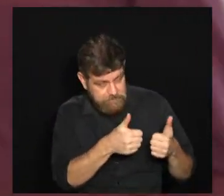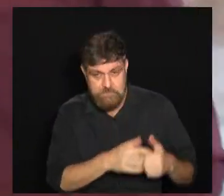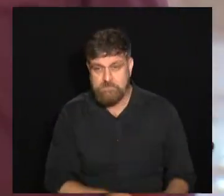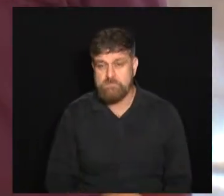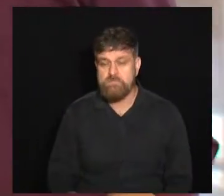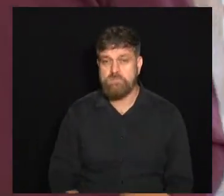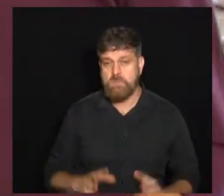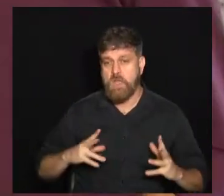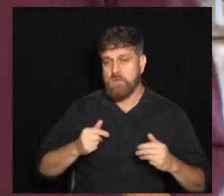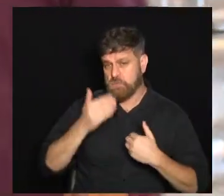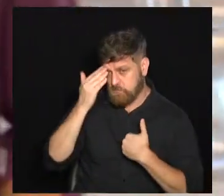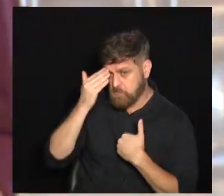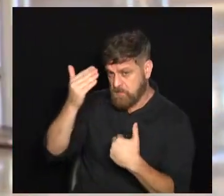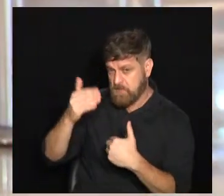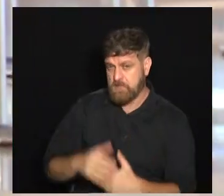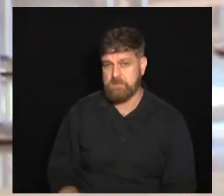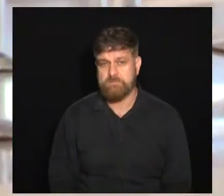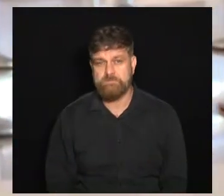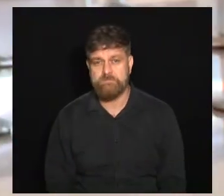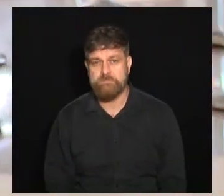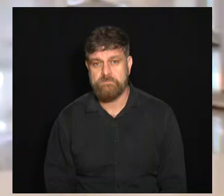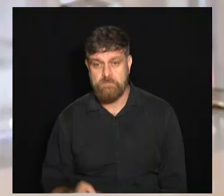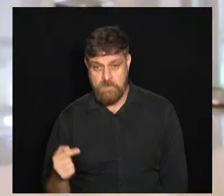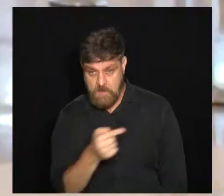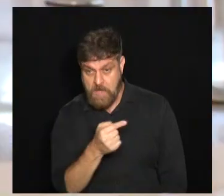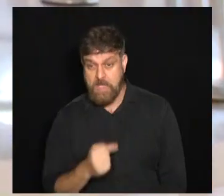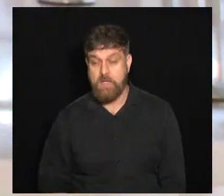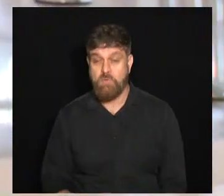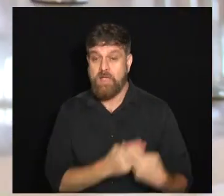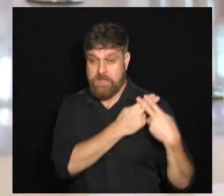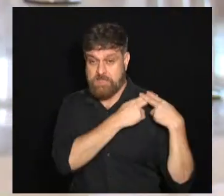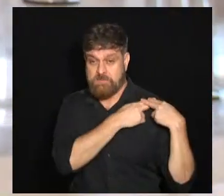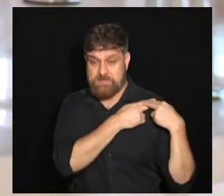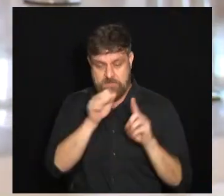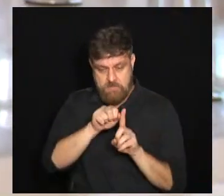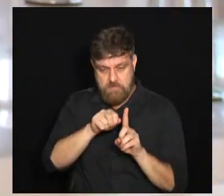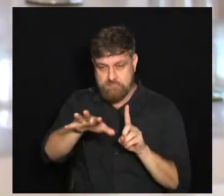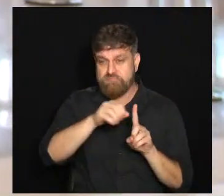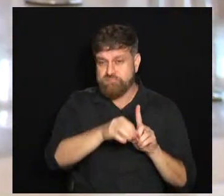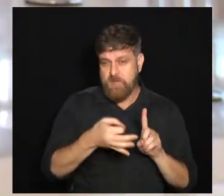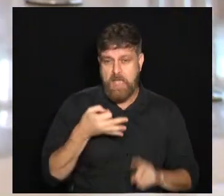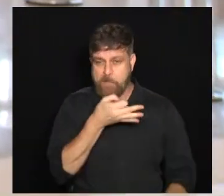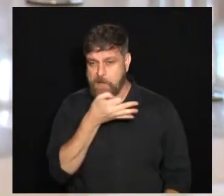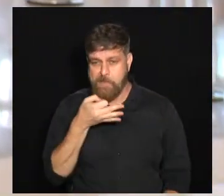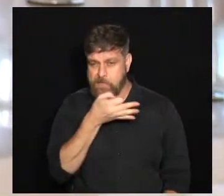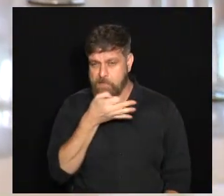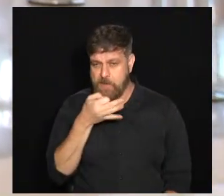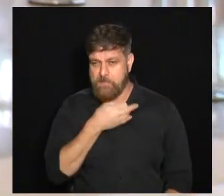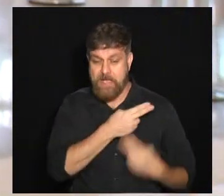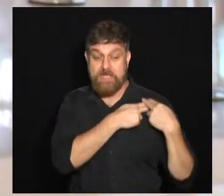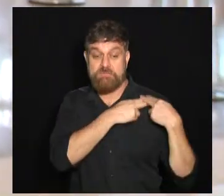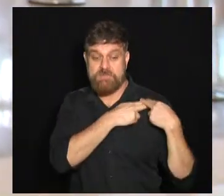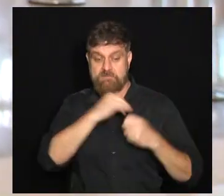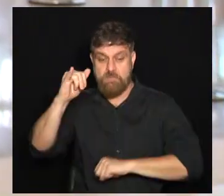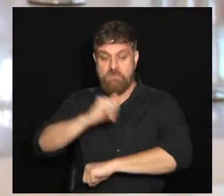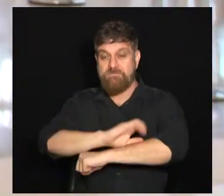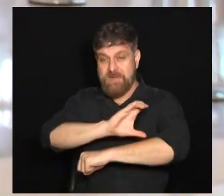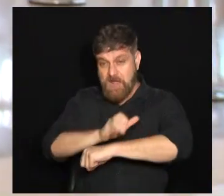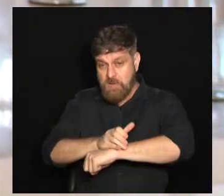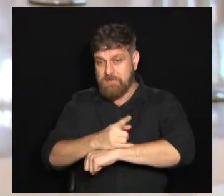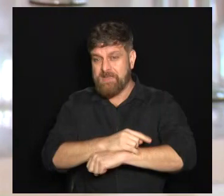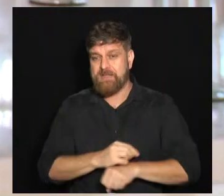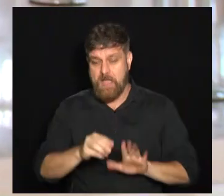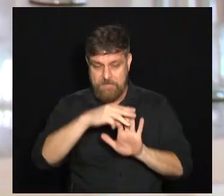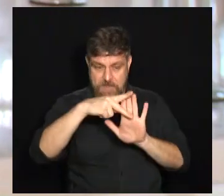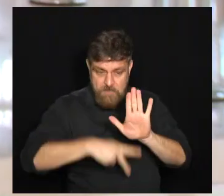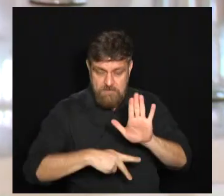todos também. Boa tarde. Viu? Obrigado. O Maurício, que é o porta-voz aqui do Aeroporto Internacional de Viracopos, ele se referiu à portaria do